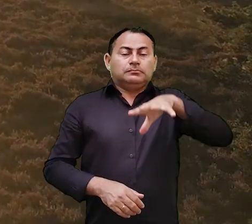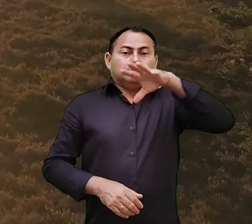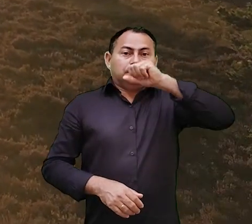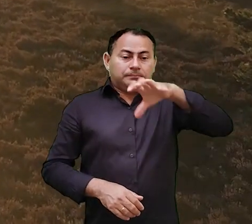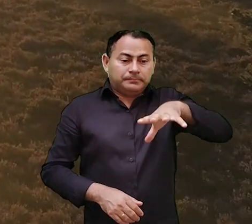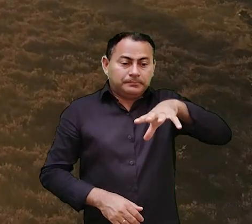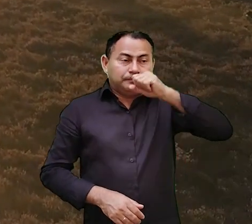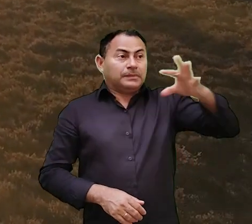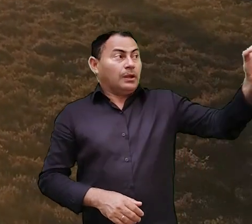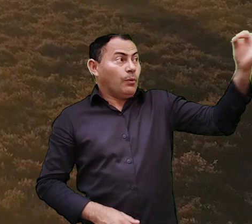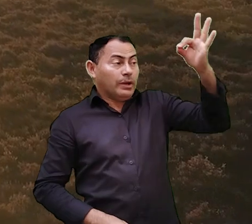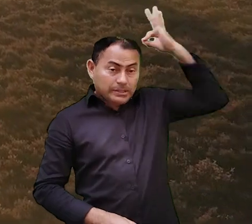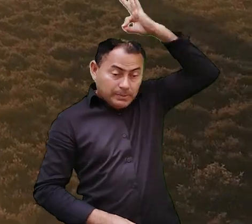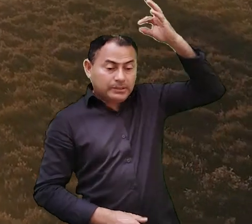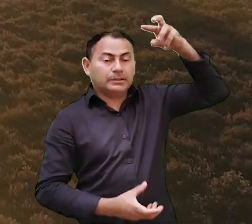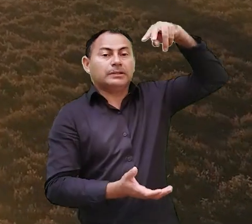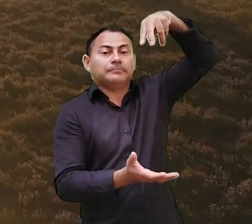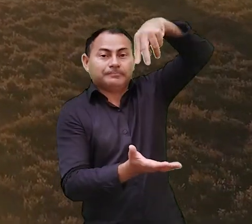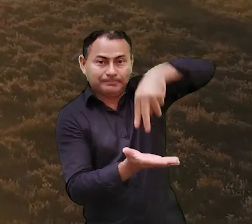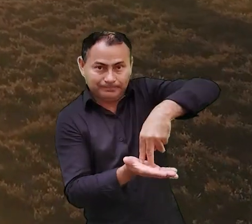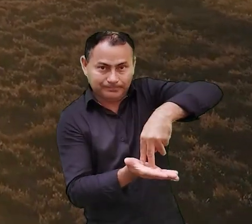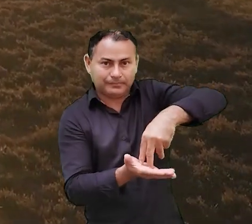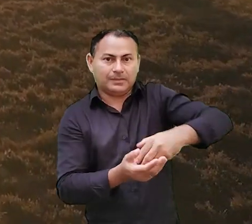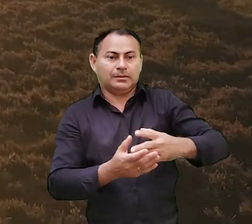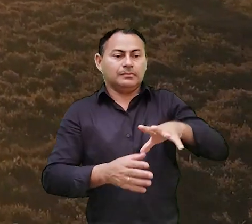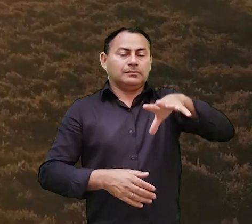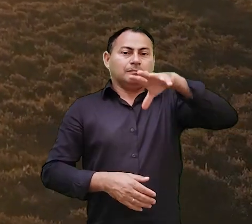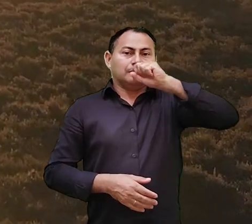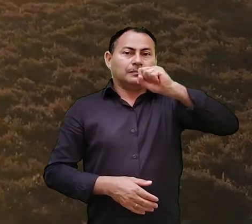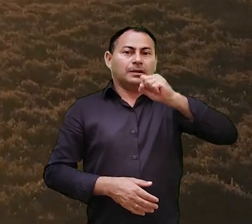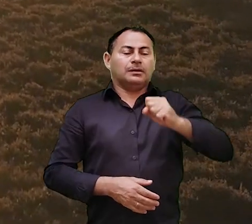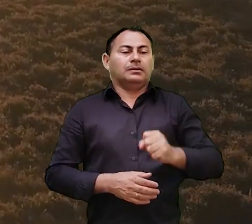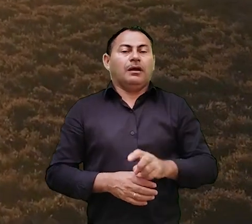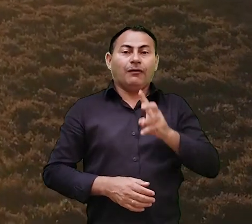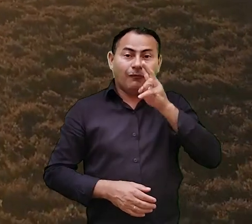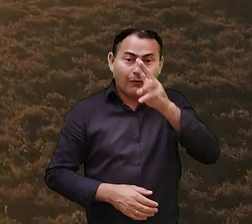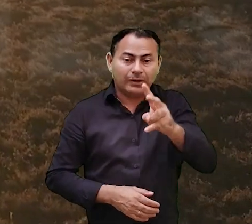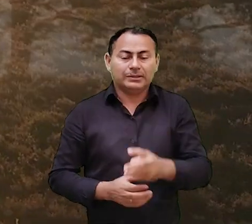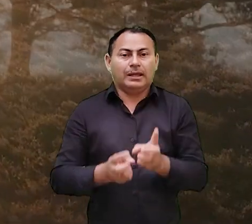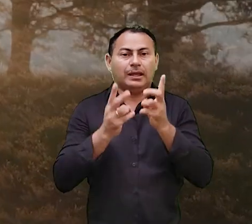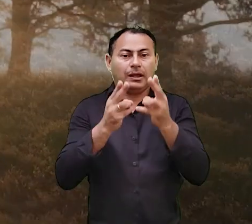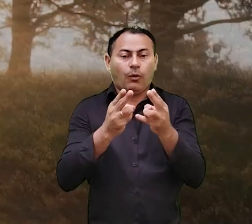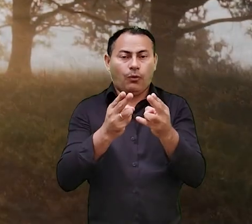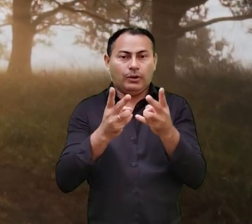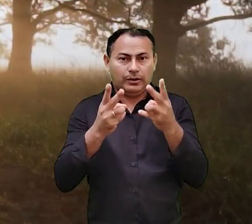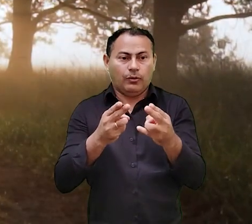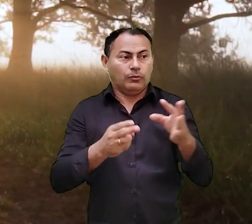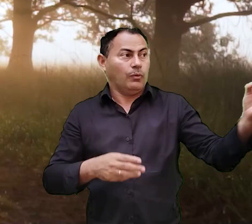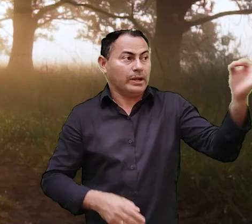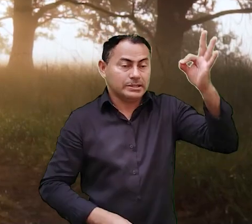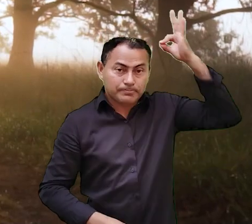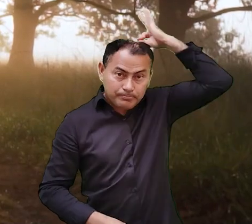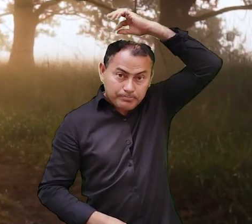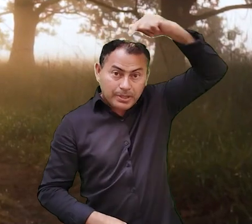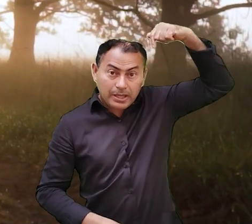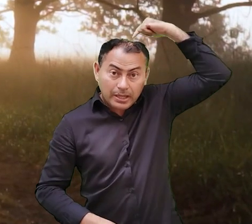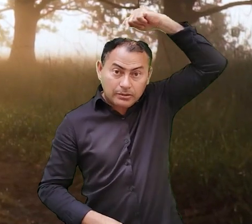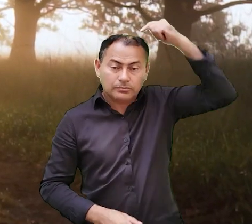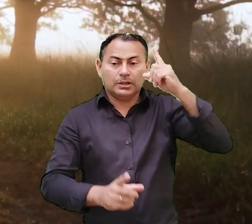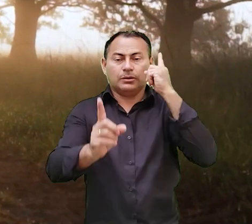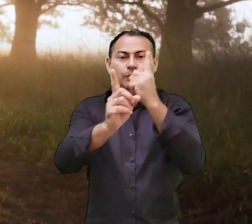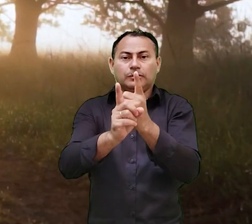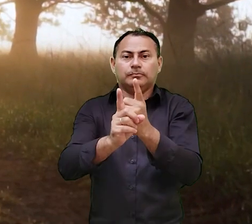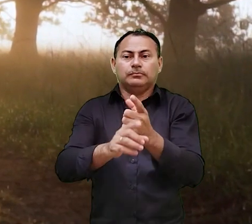fôlego, de respiração, o Espírito Santo entra em cena. A respiração, esse fôlego, é a mesma coisa do